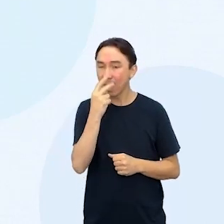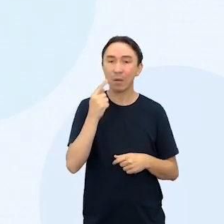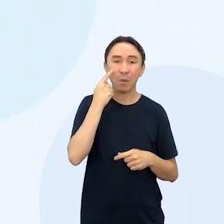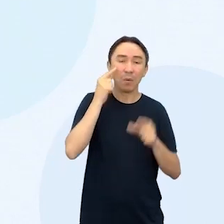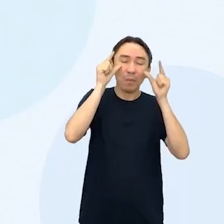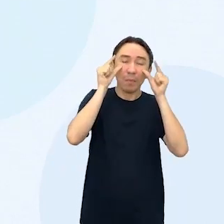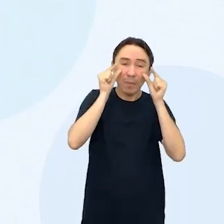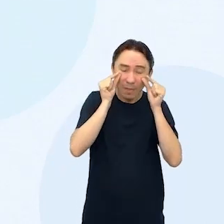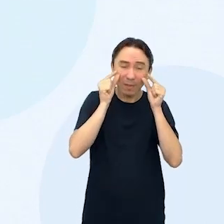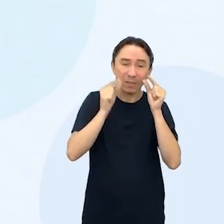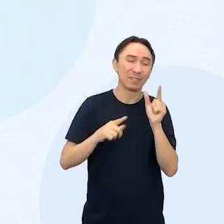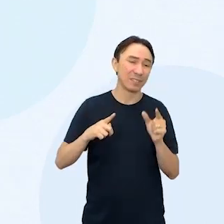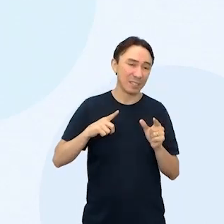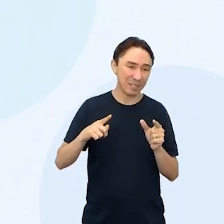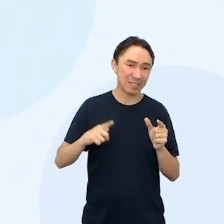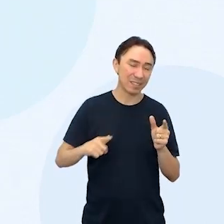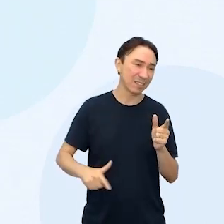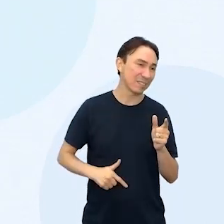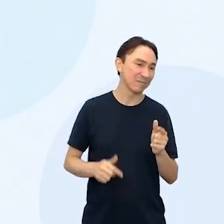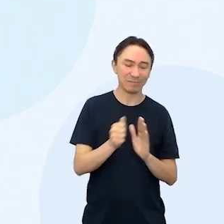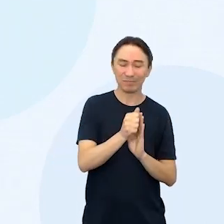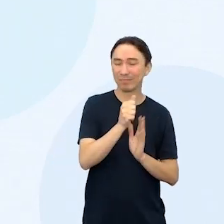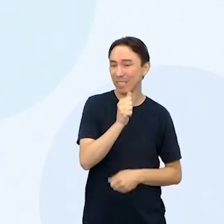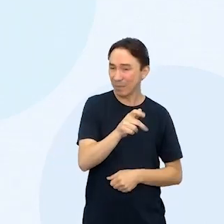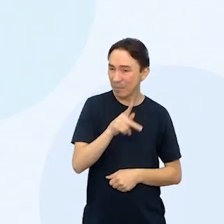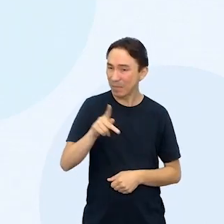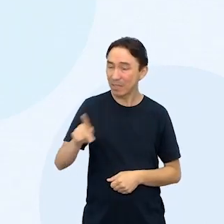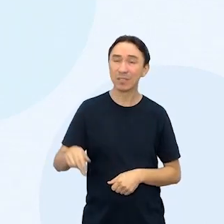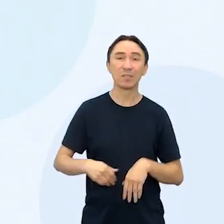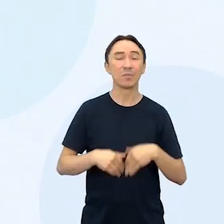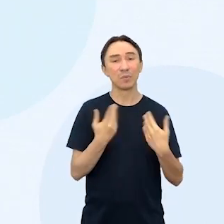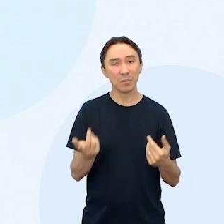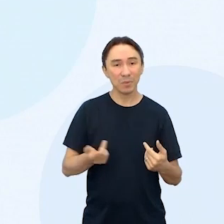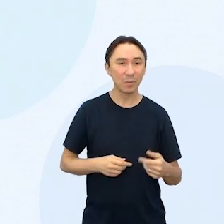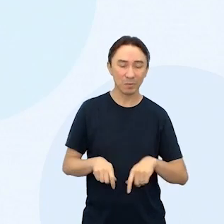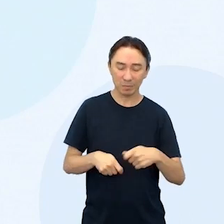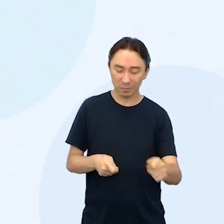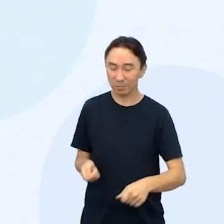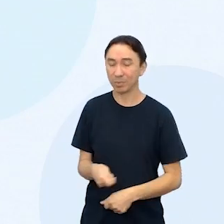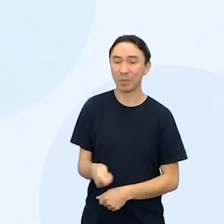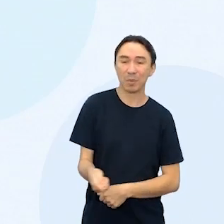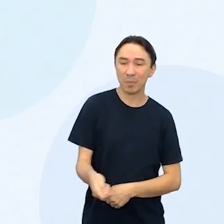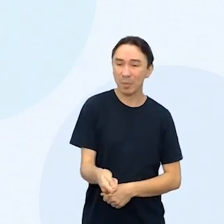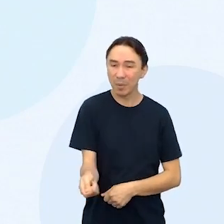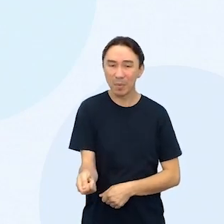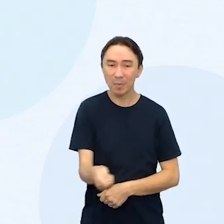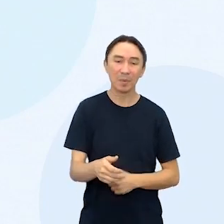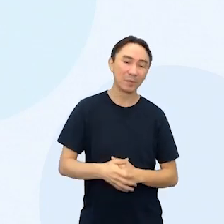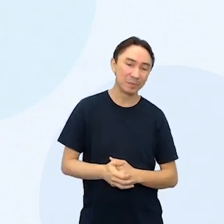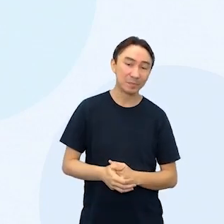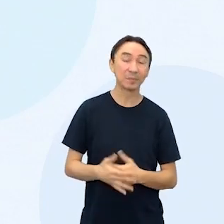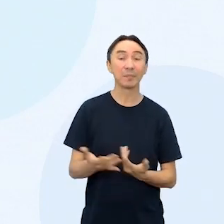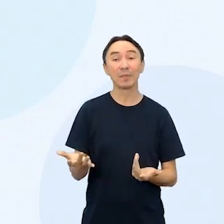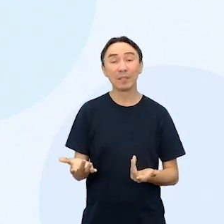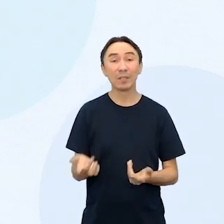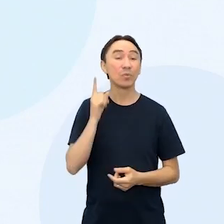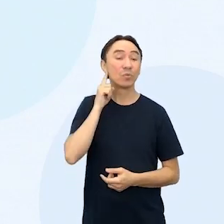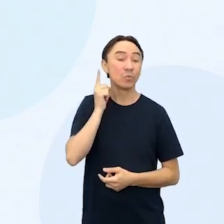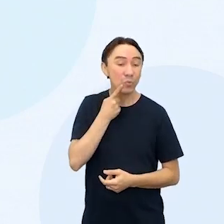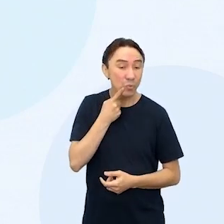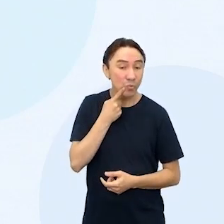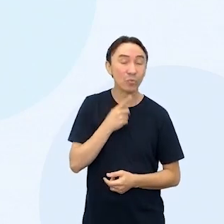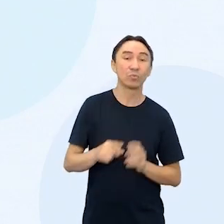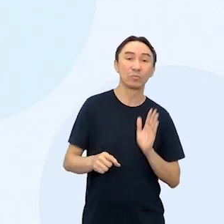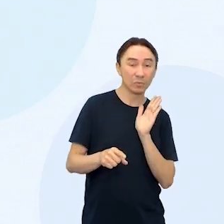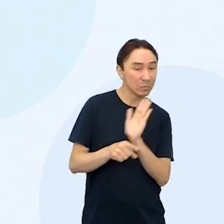de celulares ou a própria bengala, né, da pessoa com deficiência visual. Auxílio para pessoas com surdez e